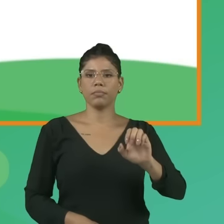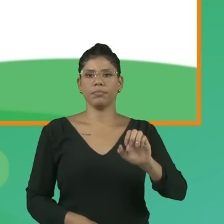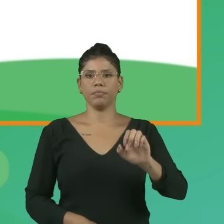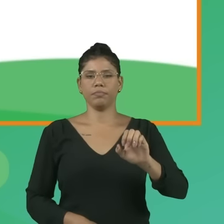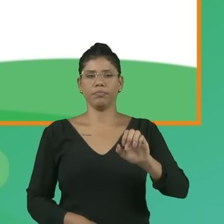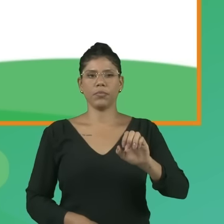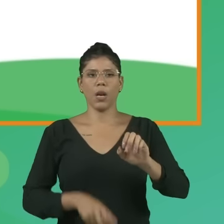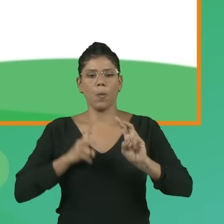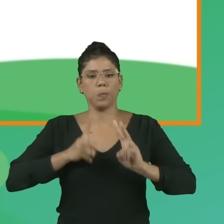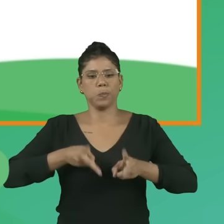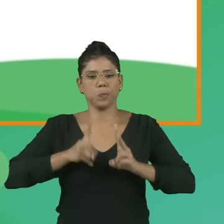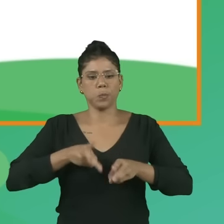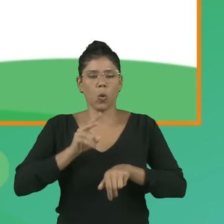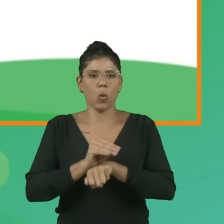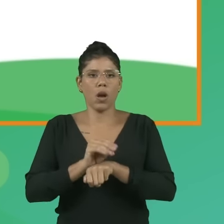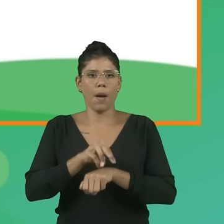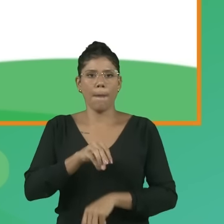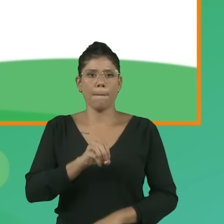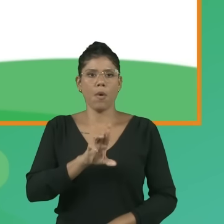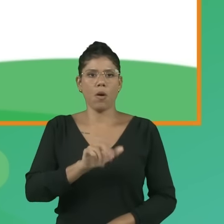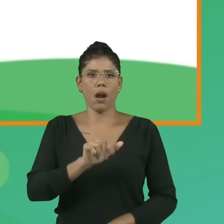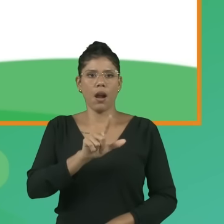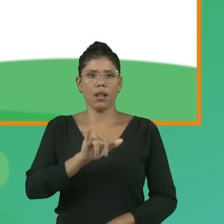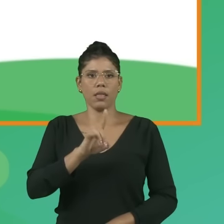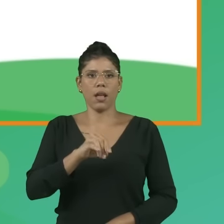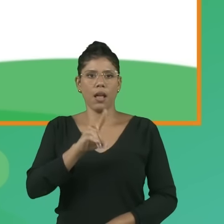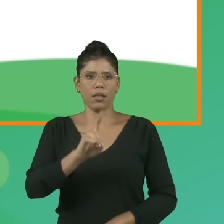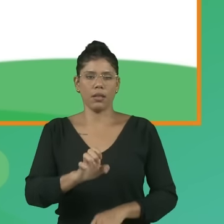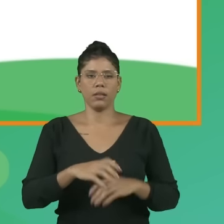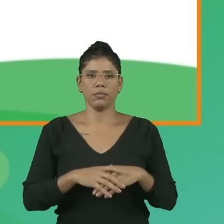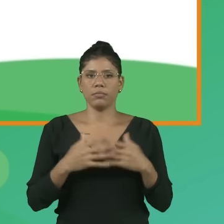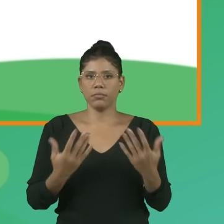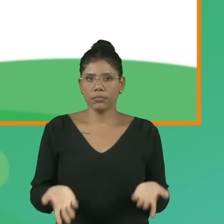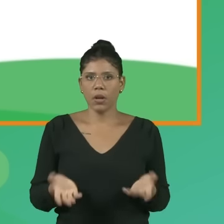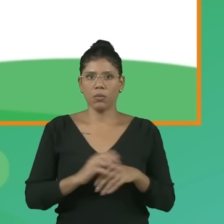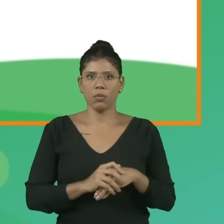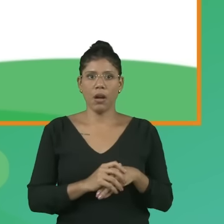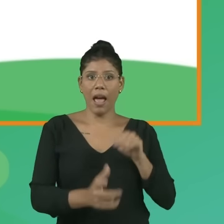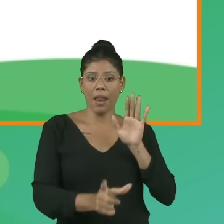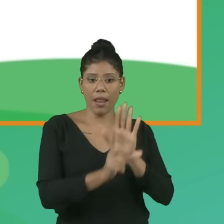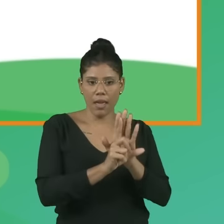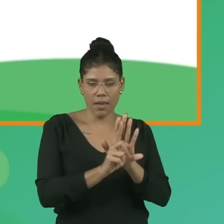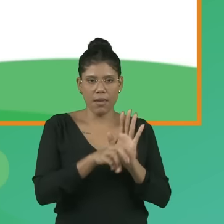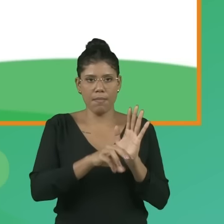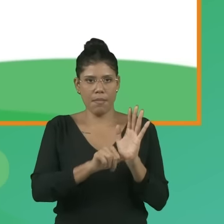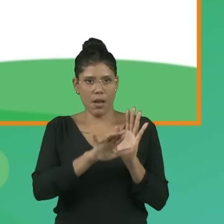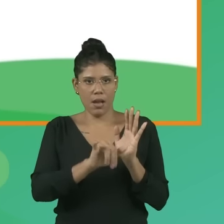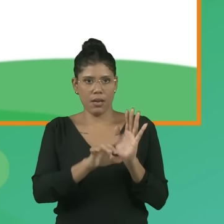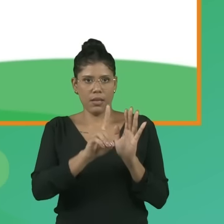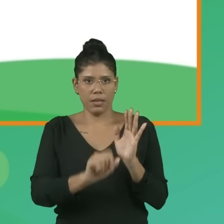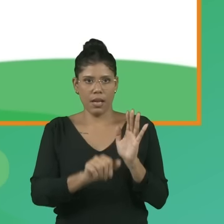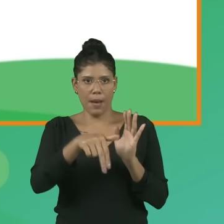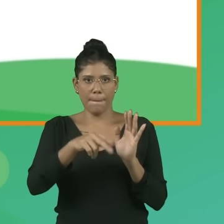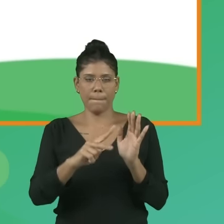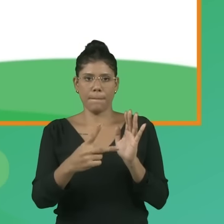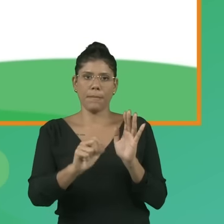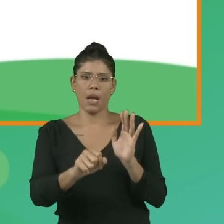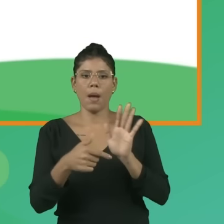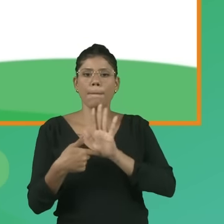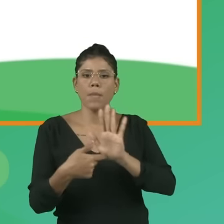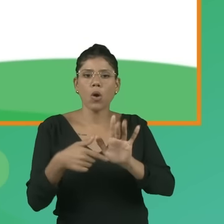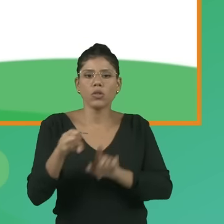de amplo conhecimento da sociedade, mostra que a sociedade está preocupada com o que, meu povo? Em manter a dignidade